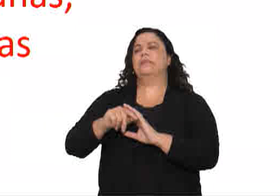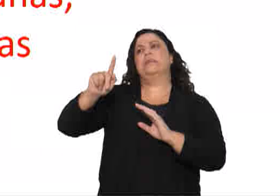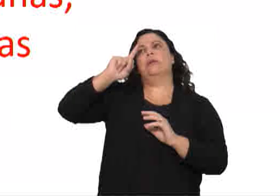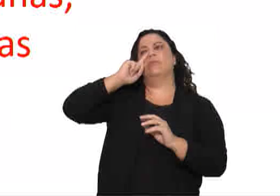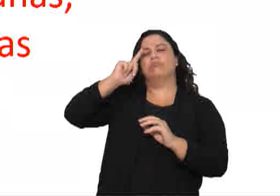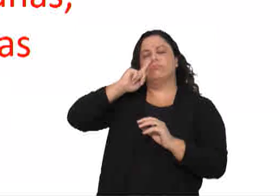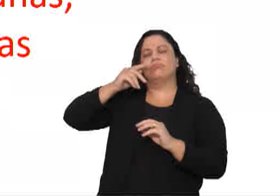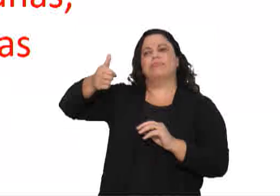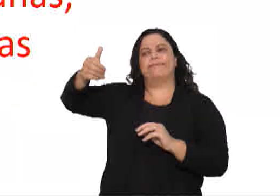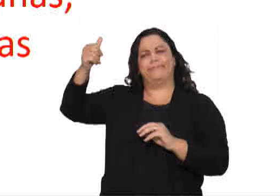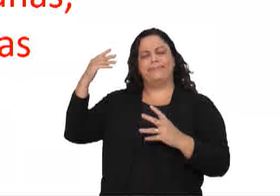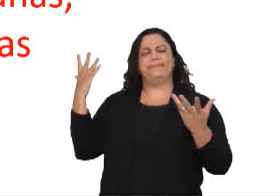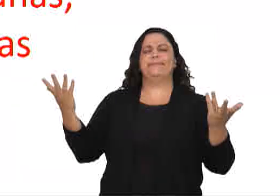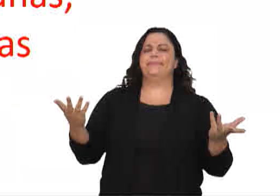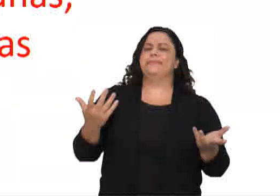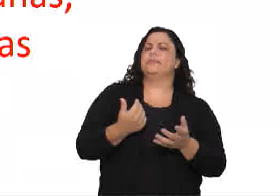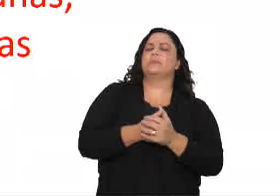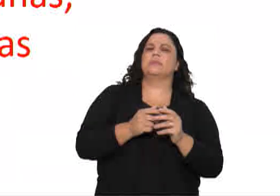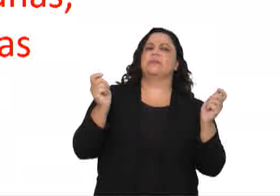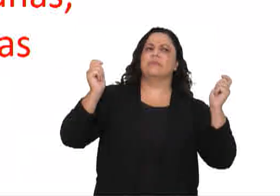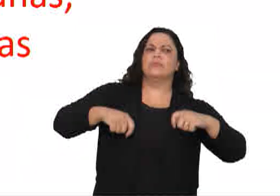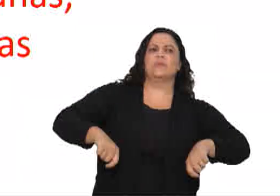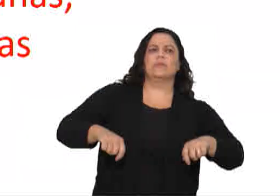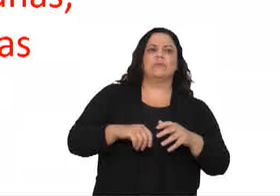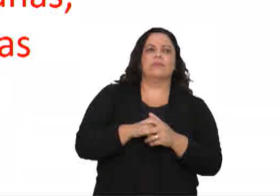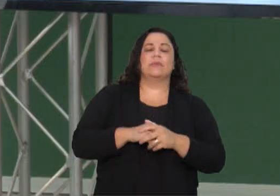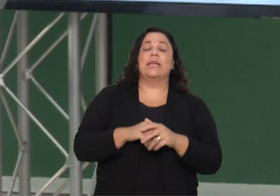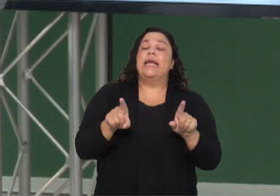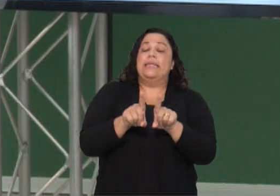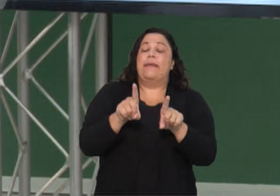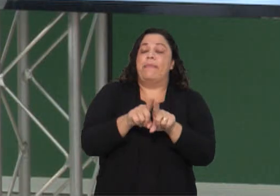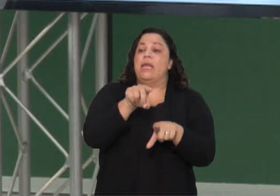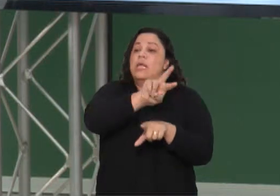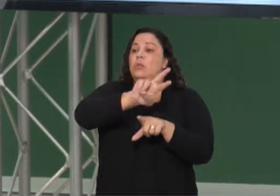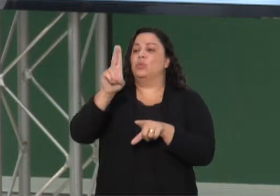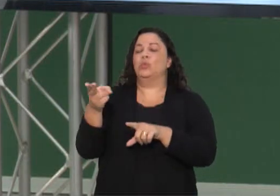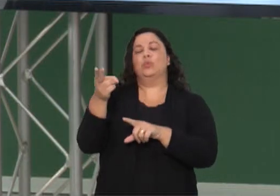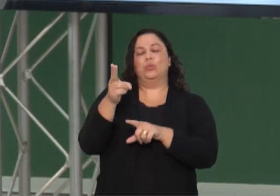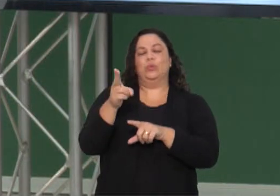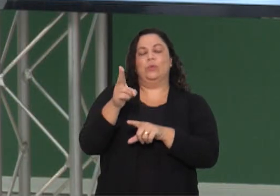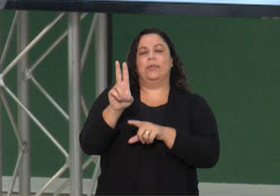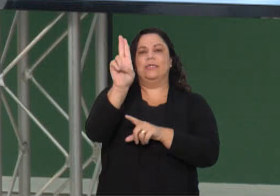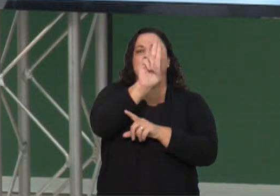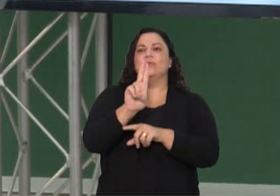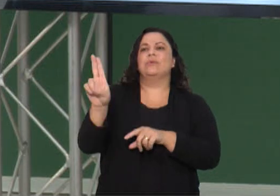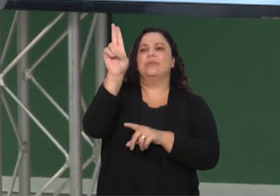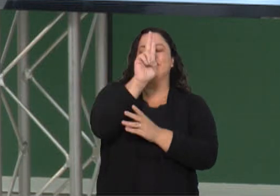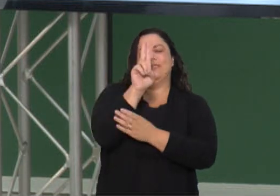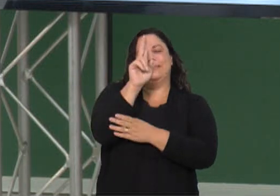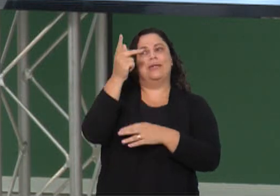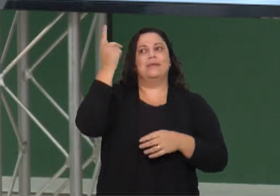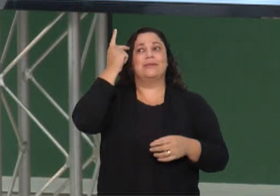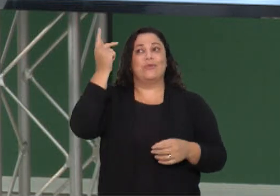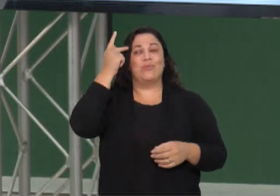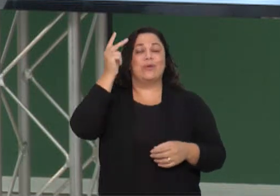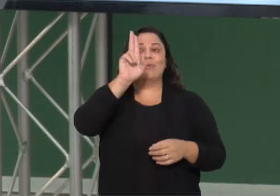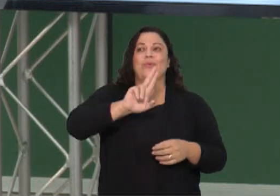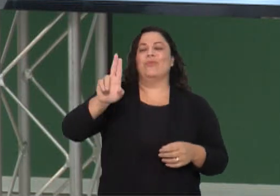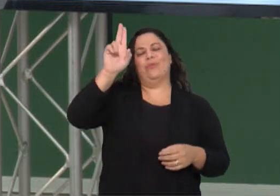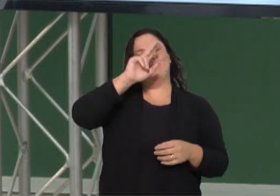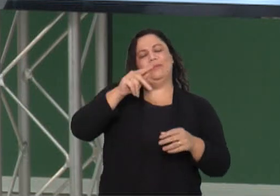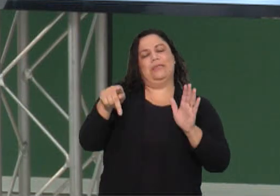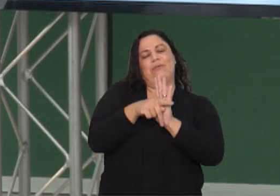uso, ambas atuam na formação, inclusive, superior. Uma é a Universidade de São Paulo, a USP, e a outra é a Universidade Federal do Paraná. Tem a